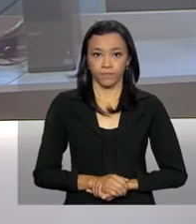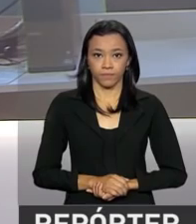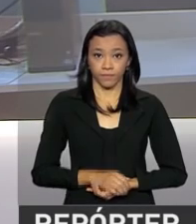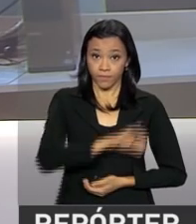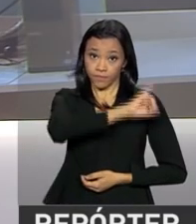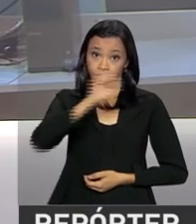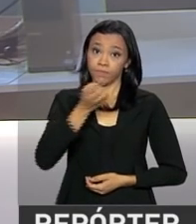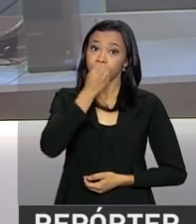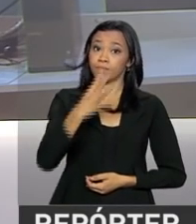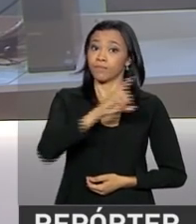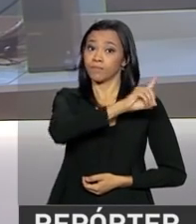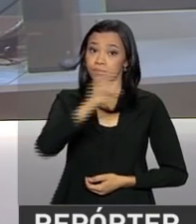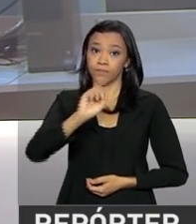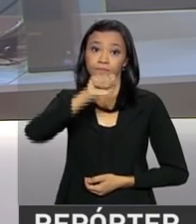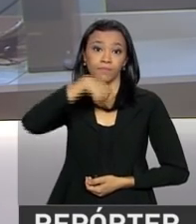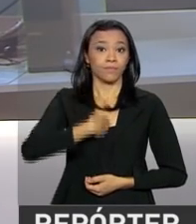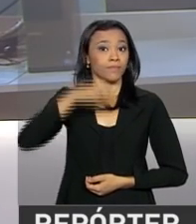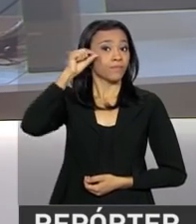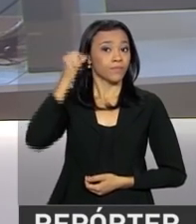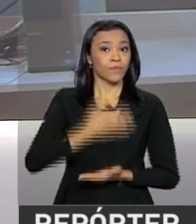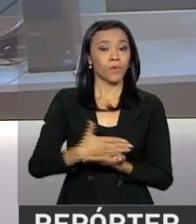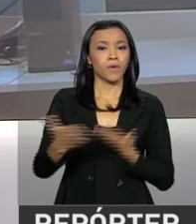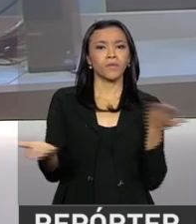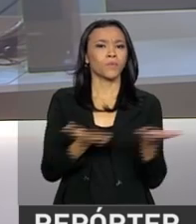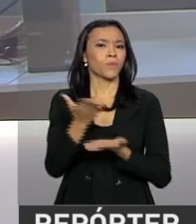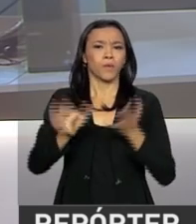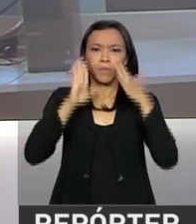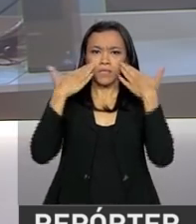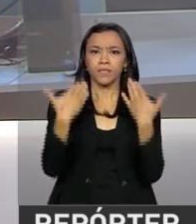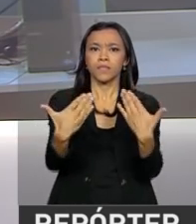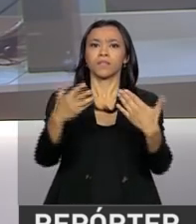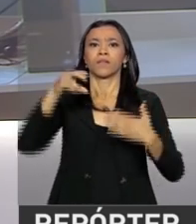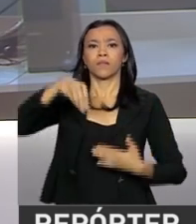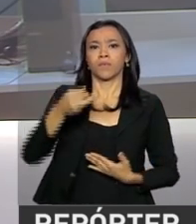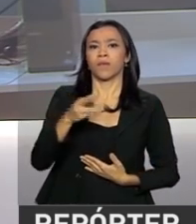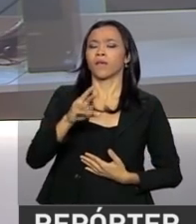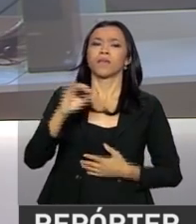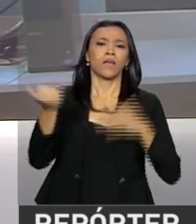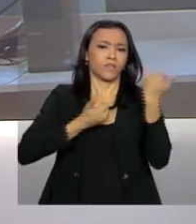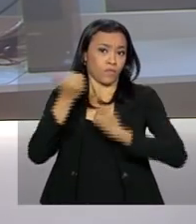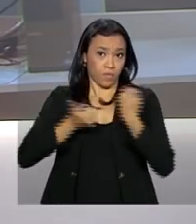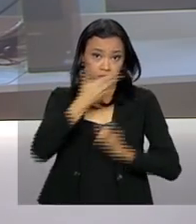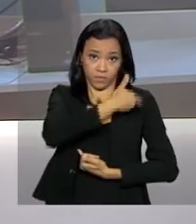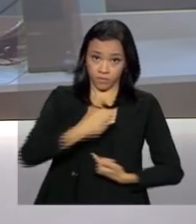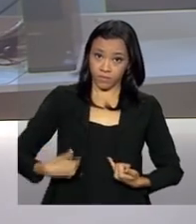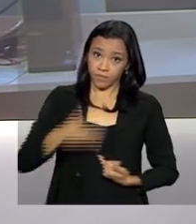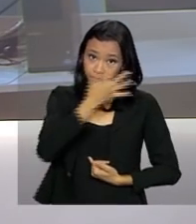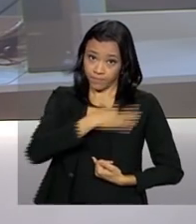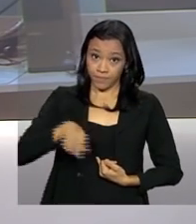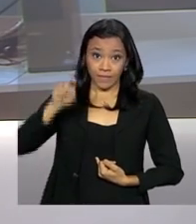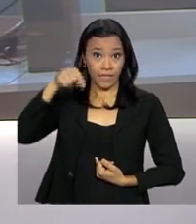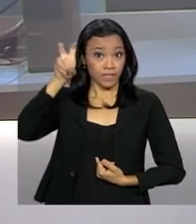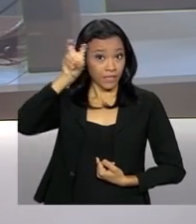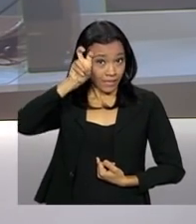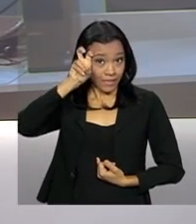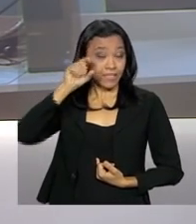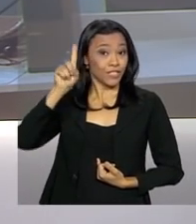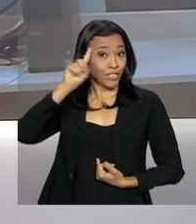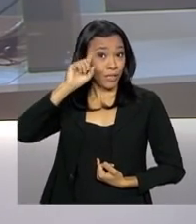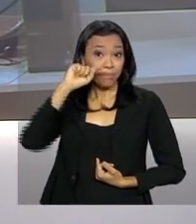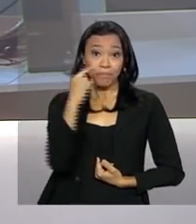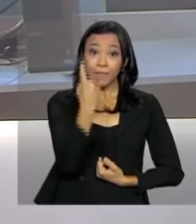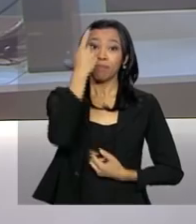Olá, bom dia. Eu sou Renata Corsini e começa agora o Repórter NBR e as notícias do governo federal desta